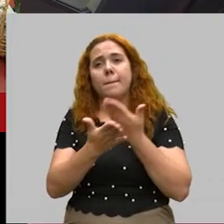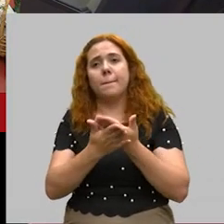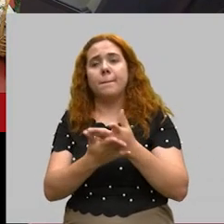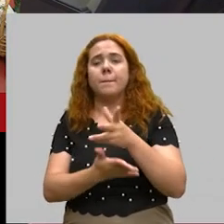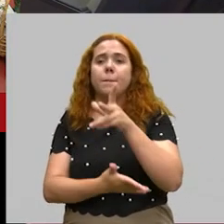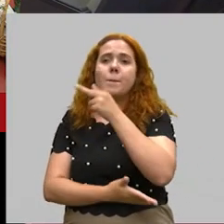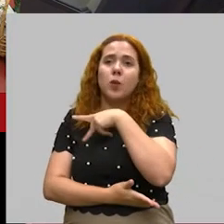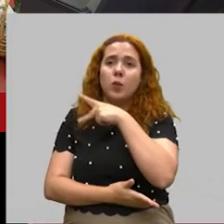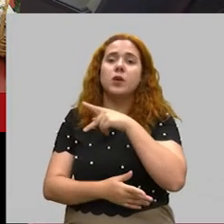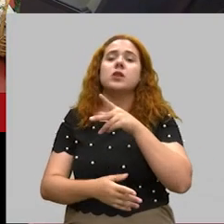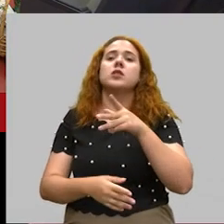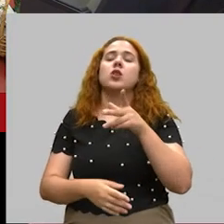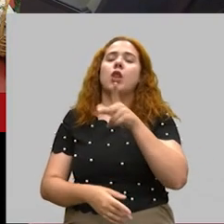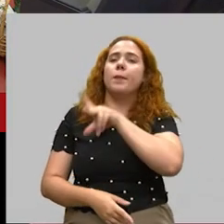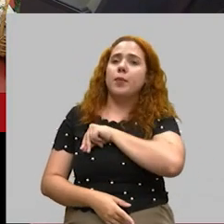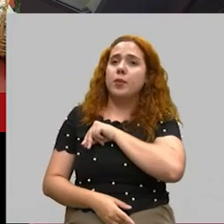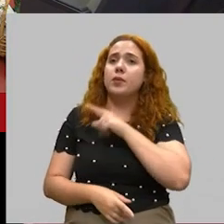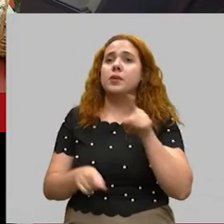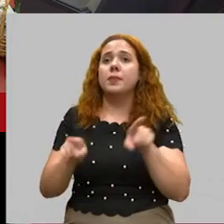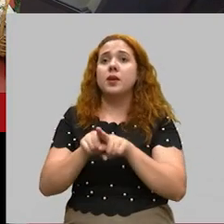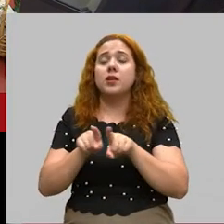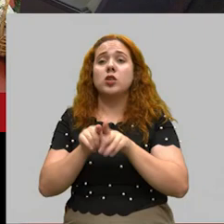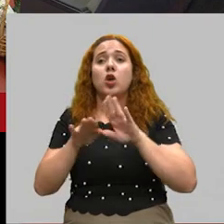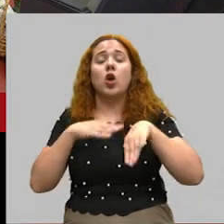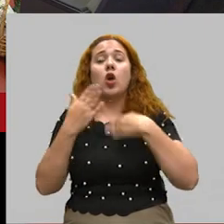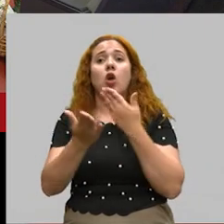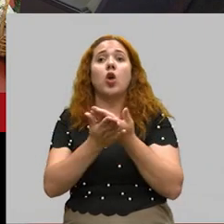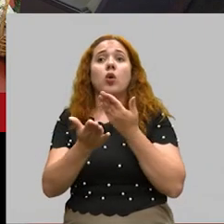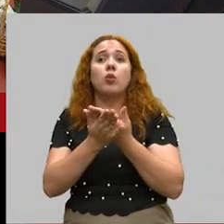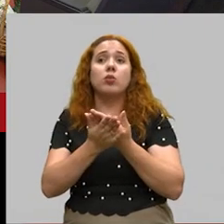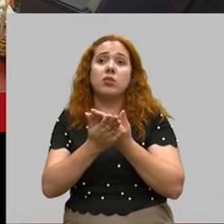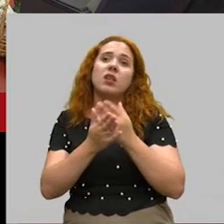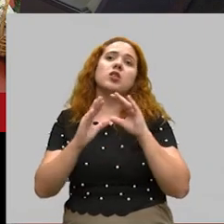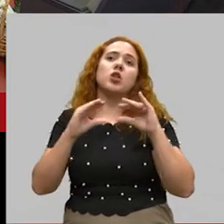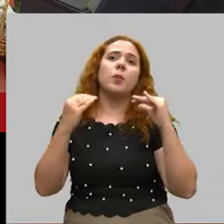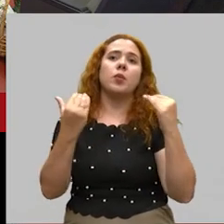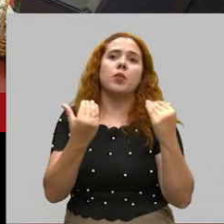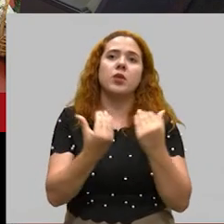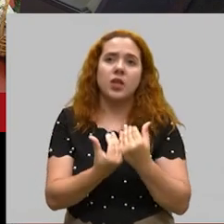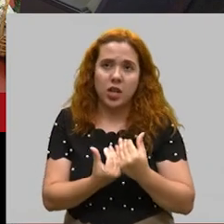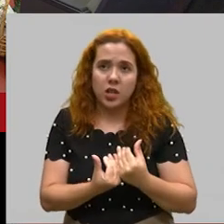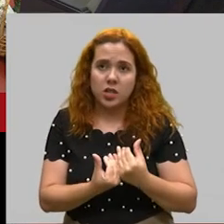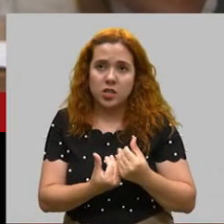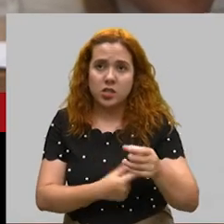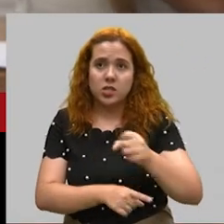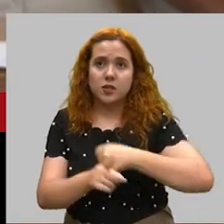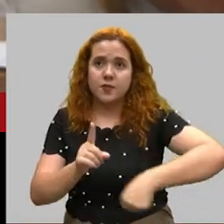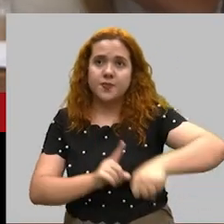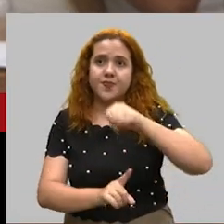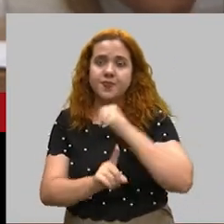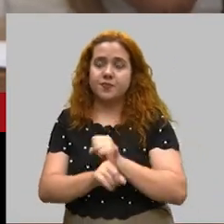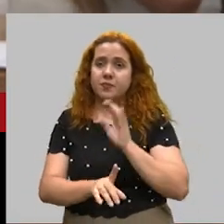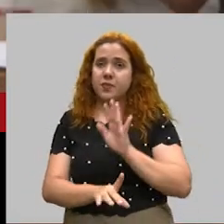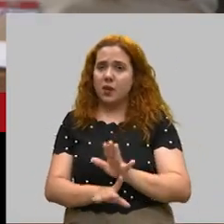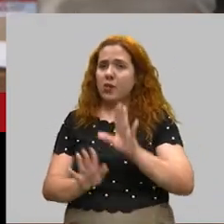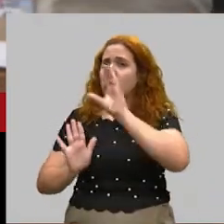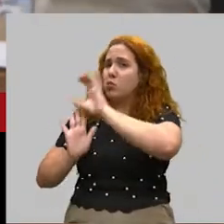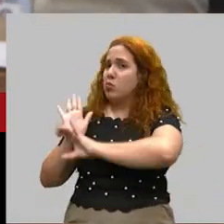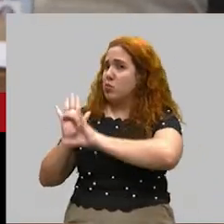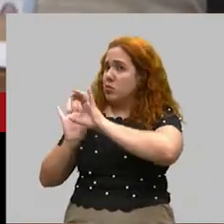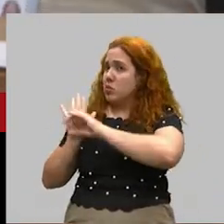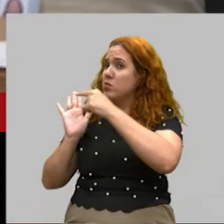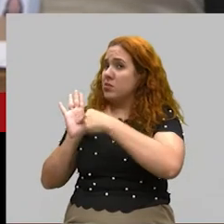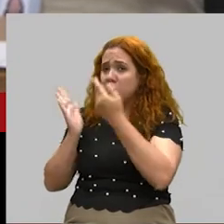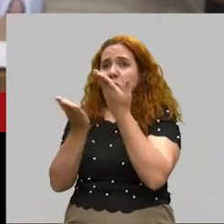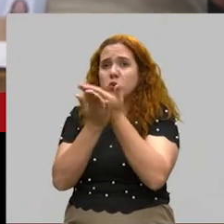escolas privadas e as escolas comunitárias mas na Constituição Federal e a gente já teve o cuidado de estudar